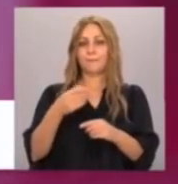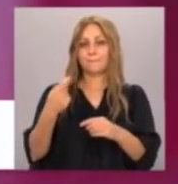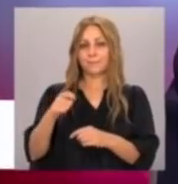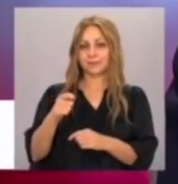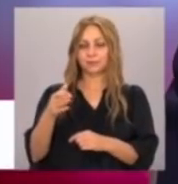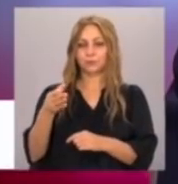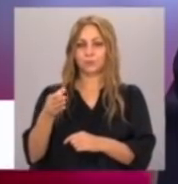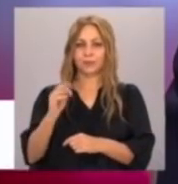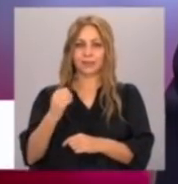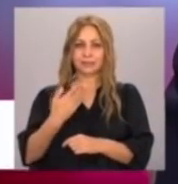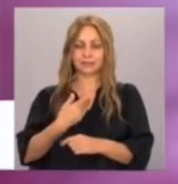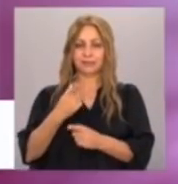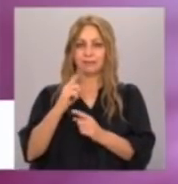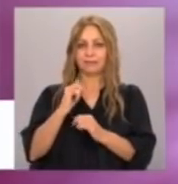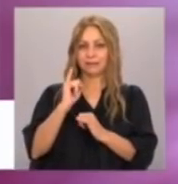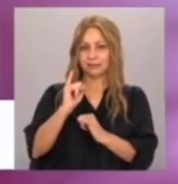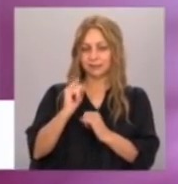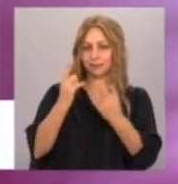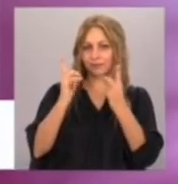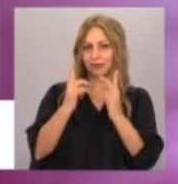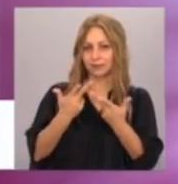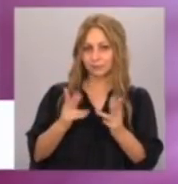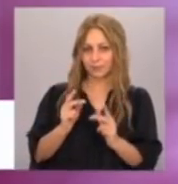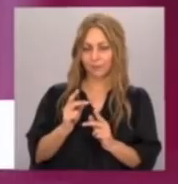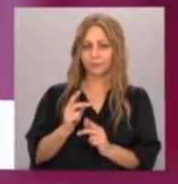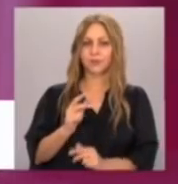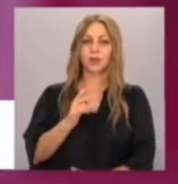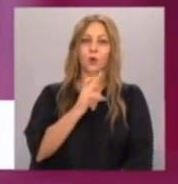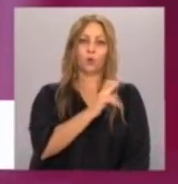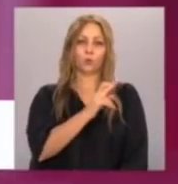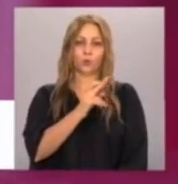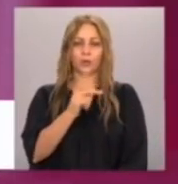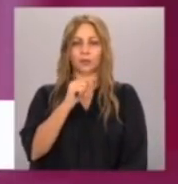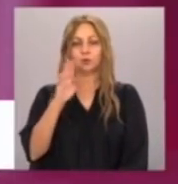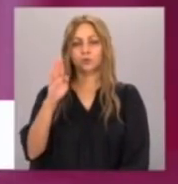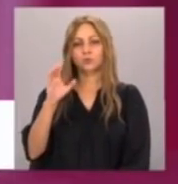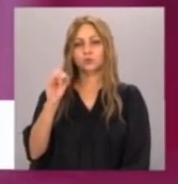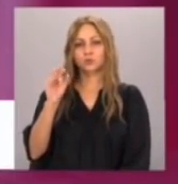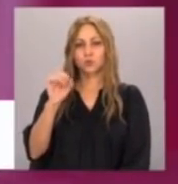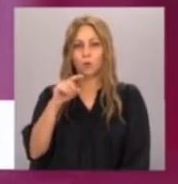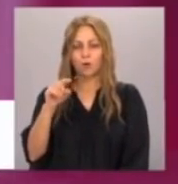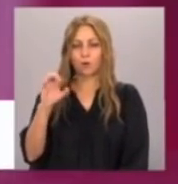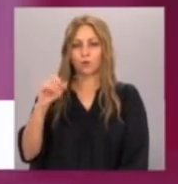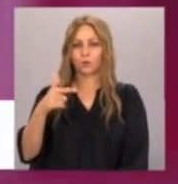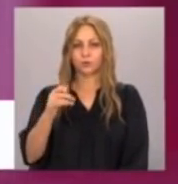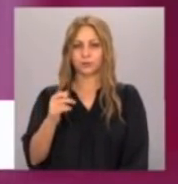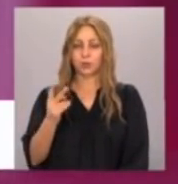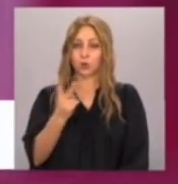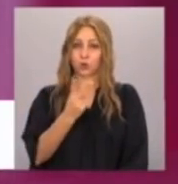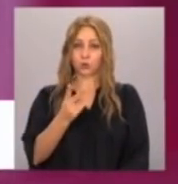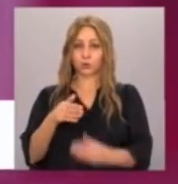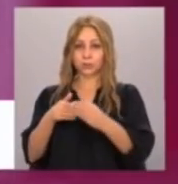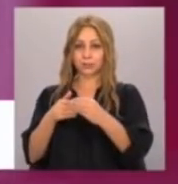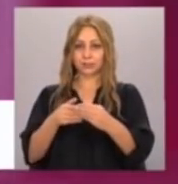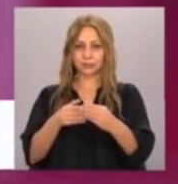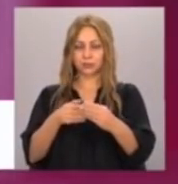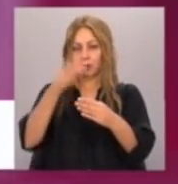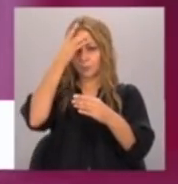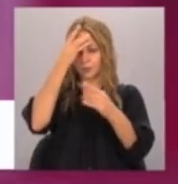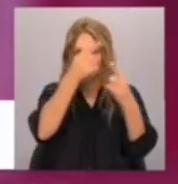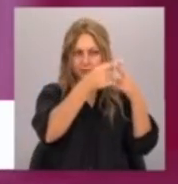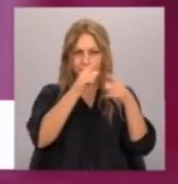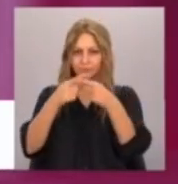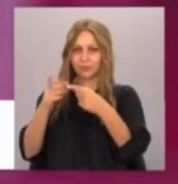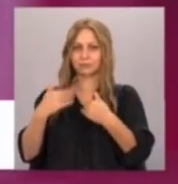da iniciativa Liberal Rui Rio e João Cotrim de Figueiredo dois líderes que convergem em muitos dos objetivos mas não No